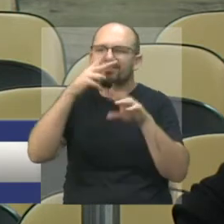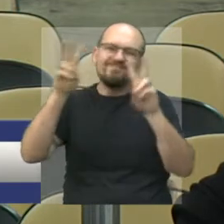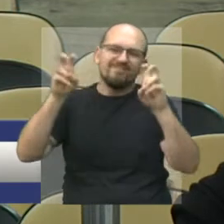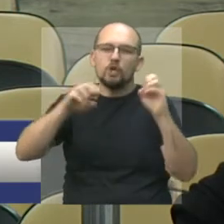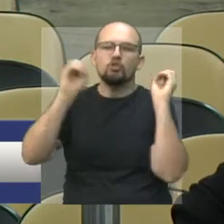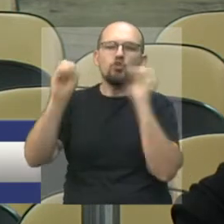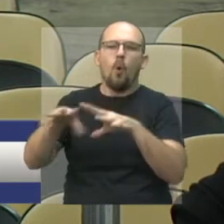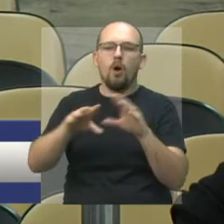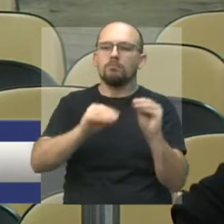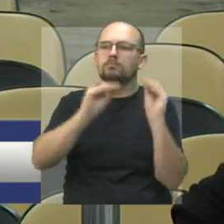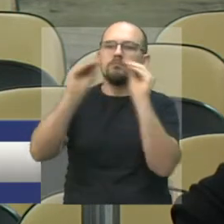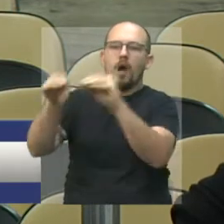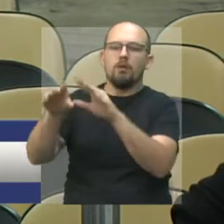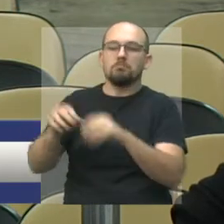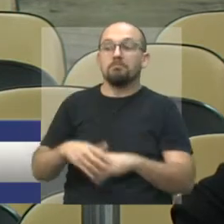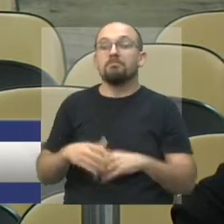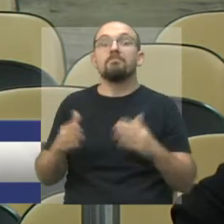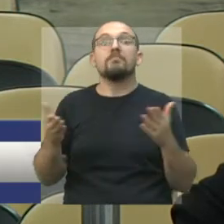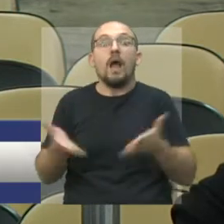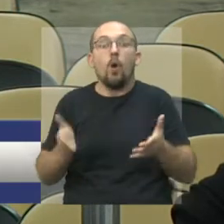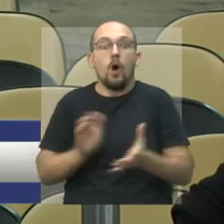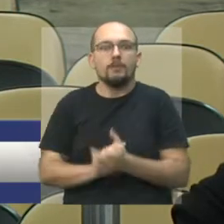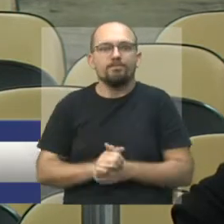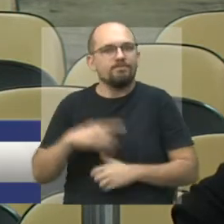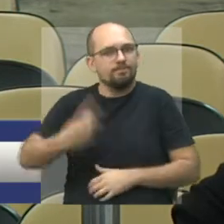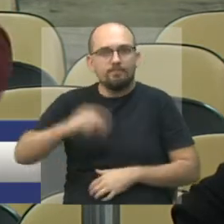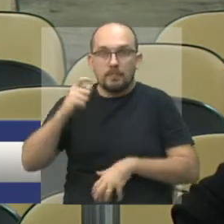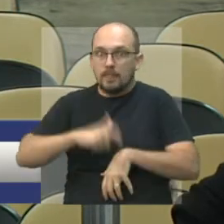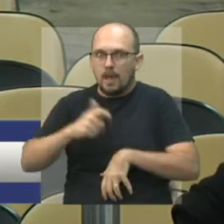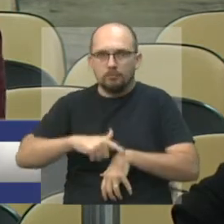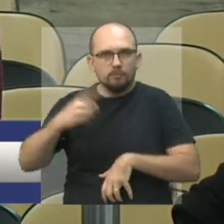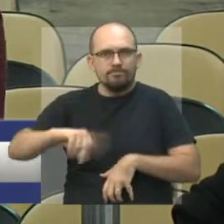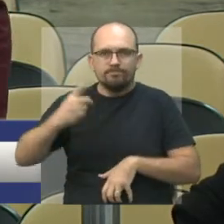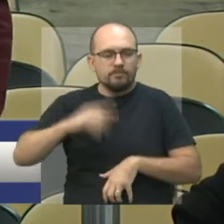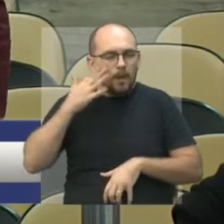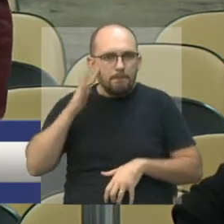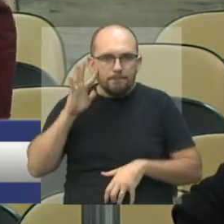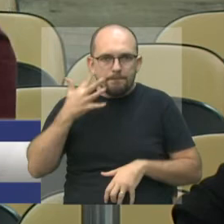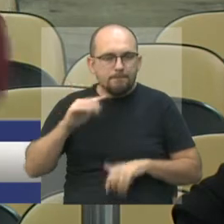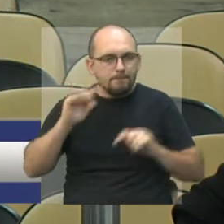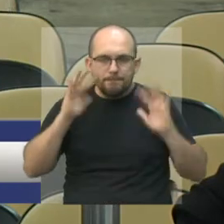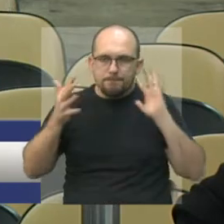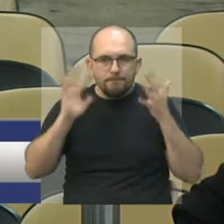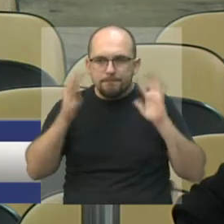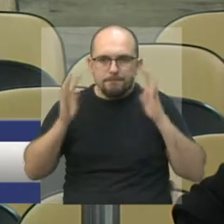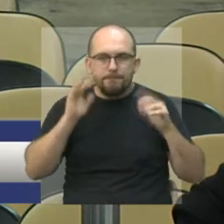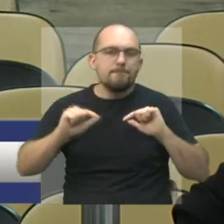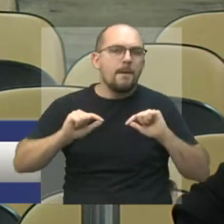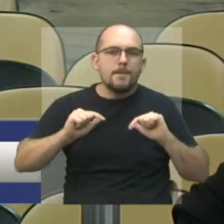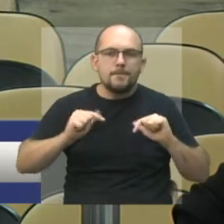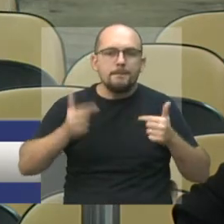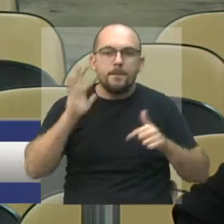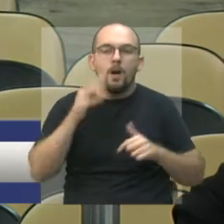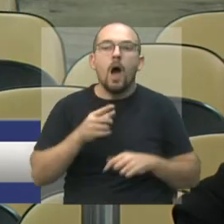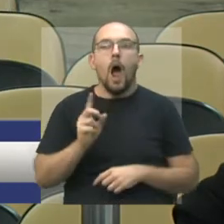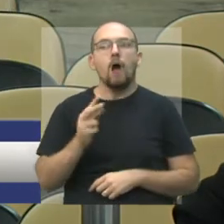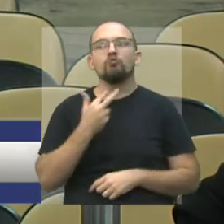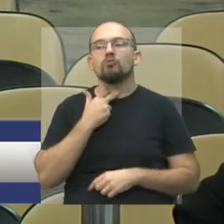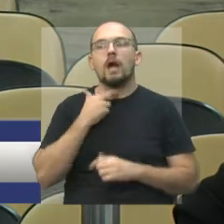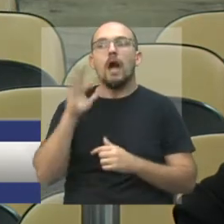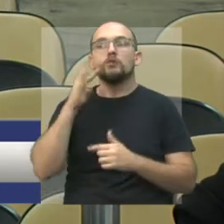Colocaram o pessoal lá. Bom, e agora? Agora eu vou correr contra o tempo para poder resolver. Agora eu vou correr contra o tempo. Eu não posso resolver os